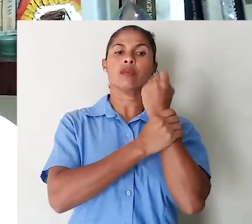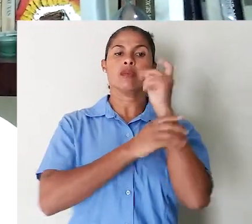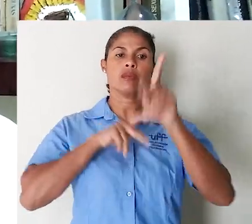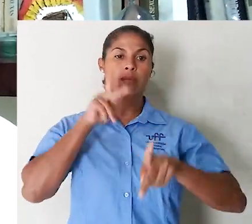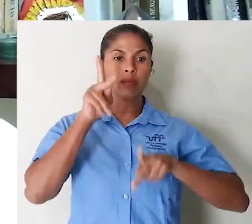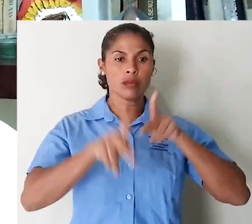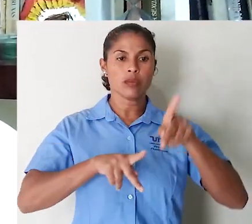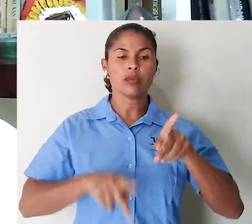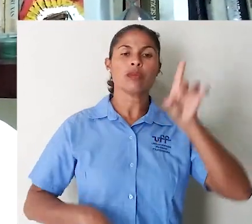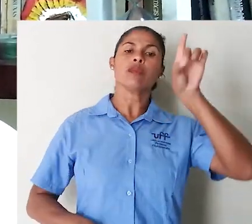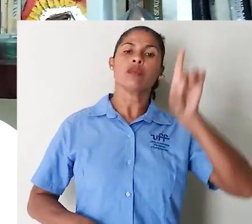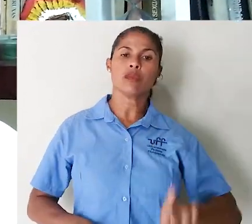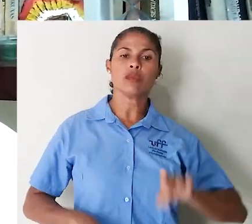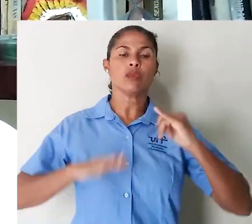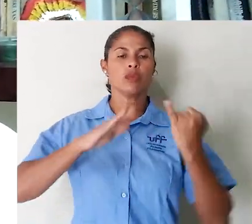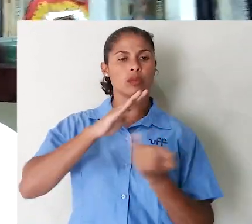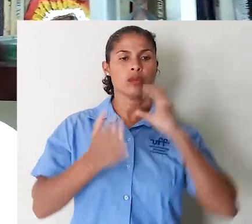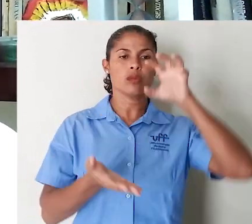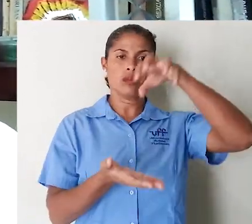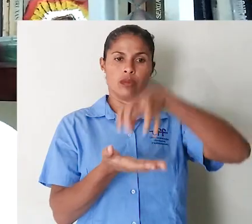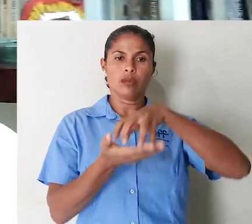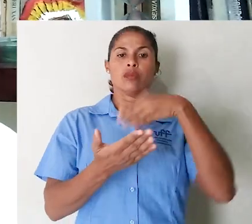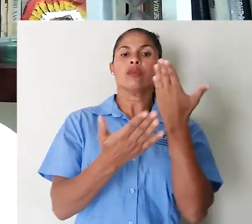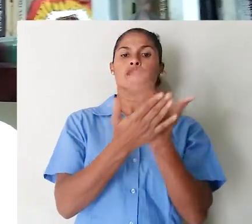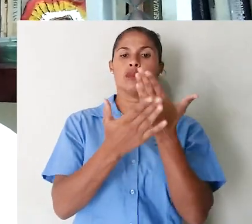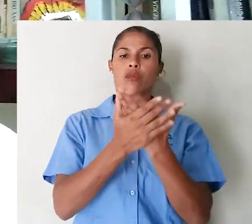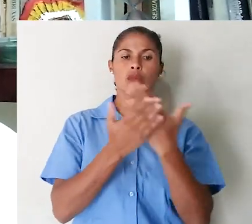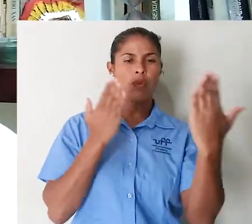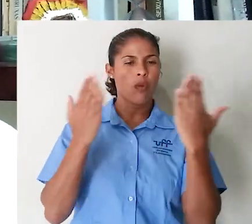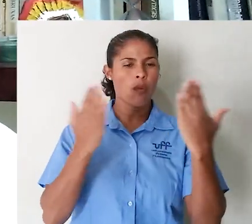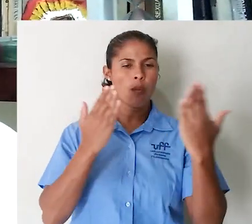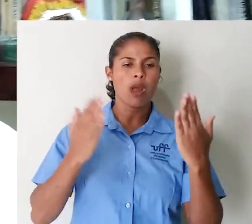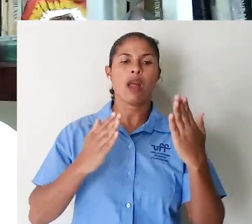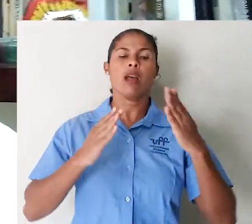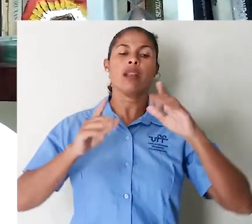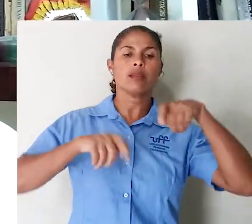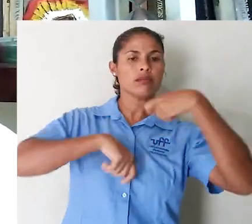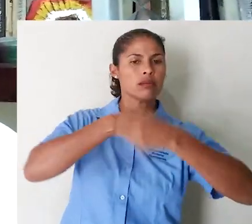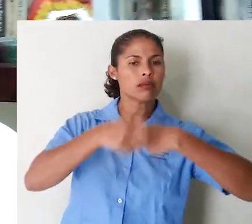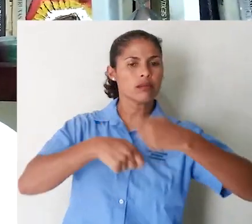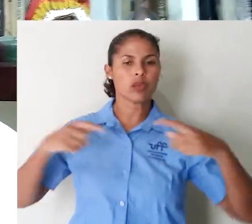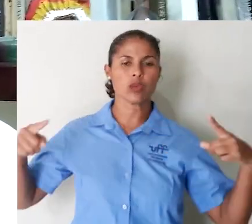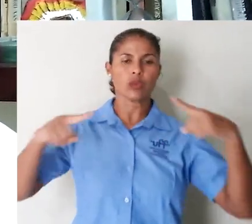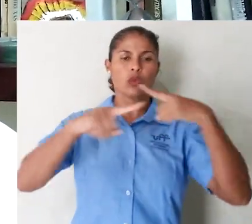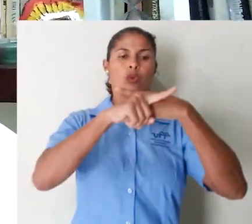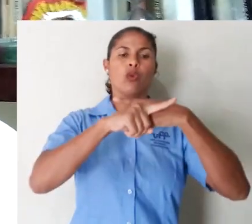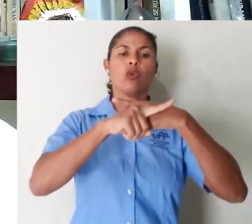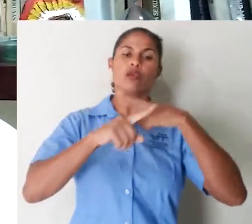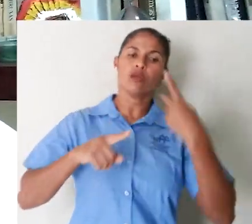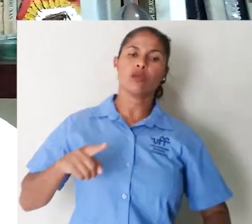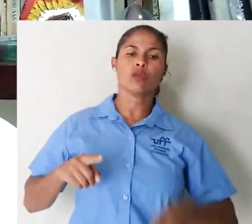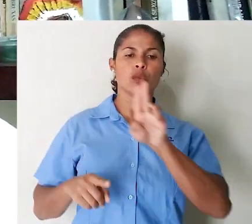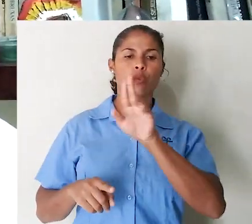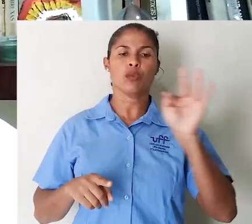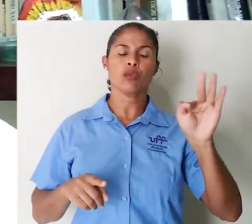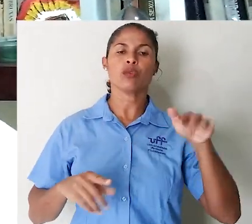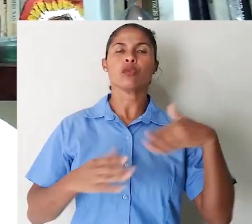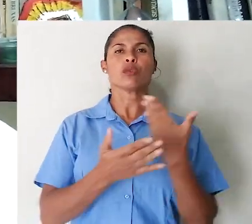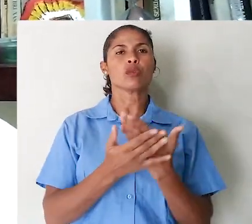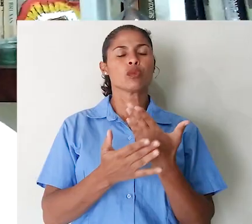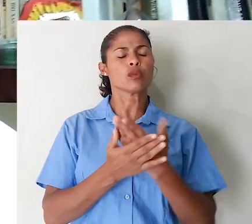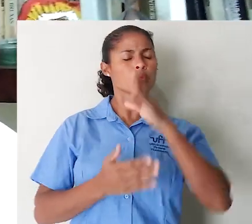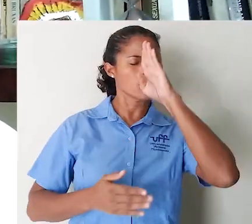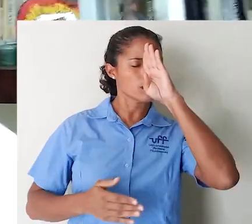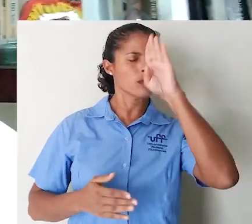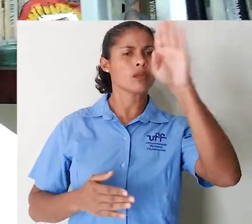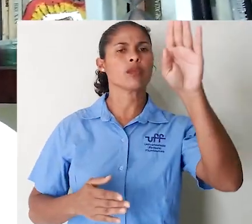Pública e diretor do Instituto de Estudos Comparados e Administração de Conflitos da UF. Eu me dedico ao